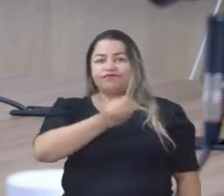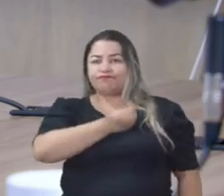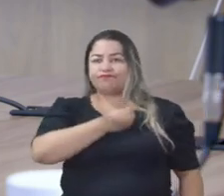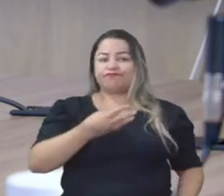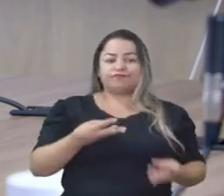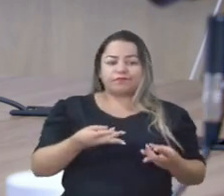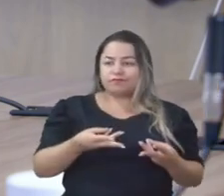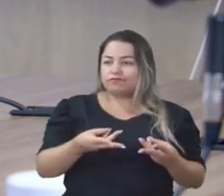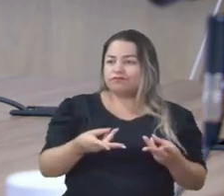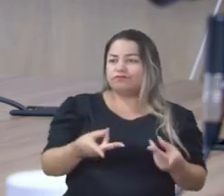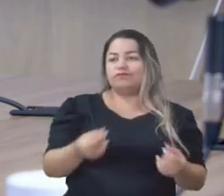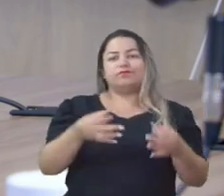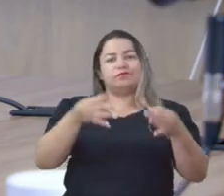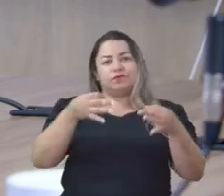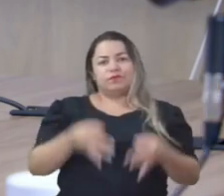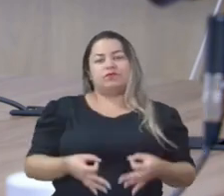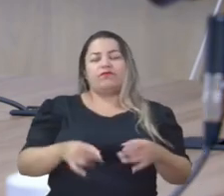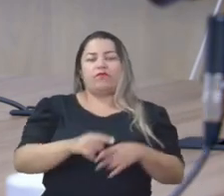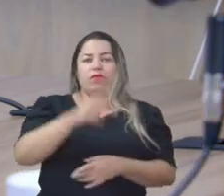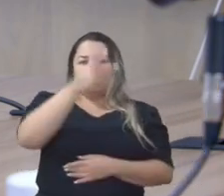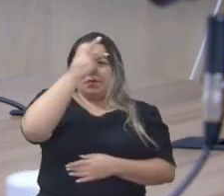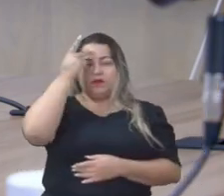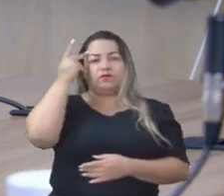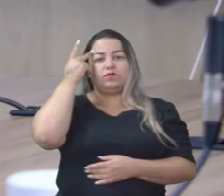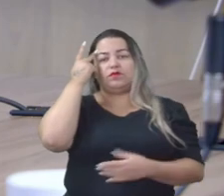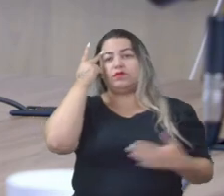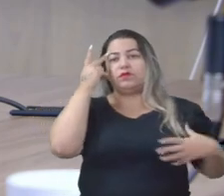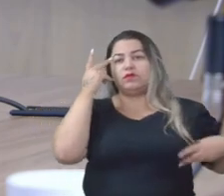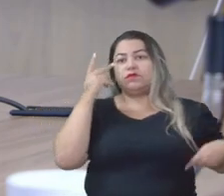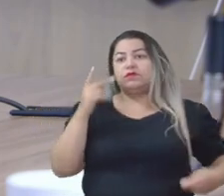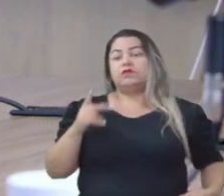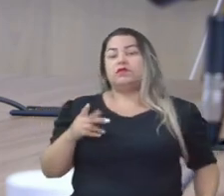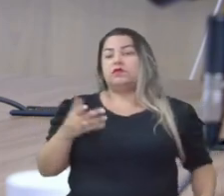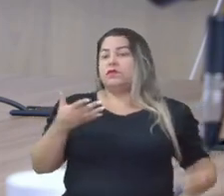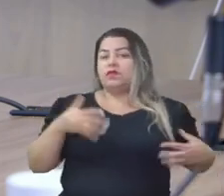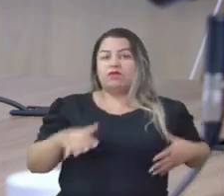muito dessas pessoas também acabam não querendo